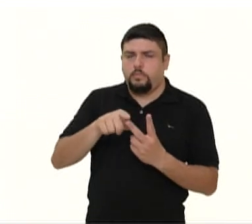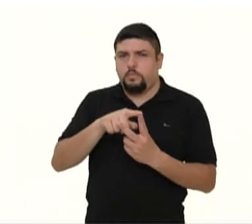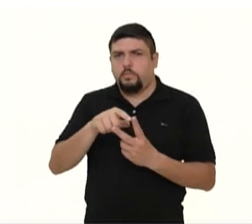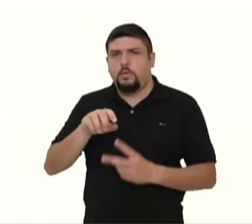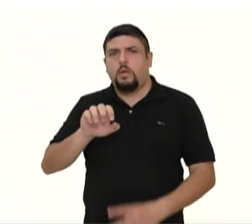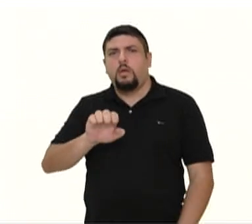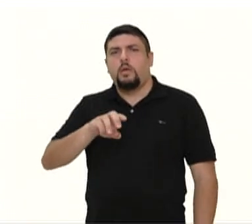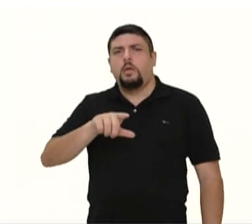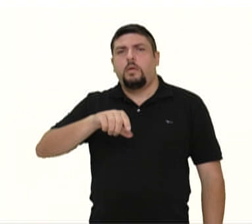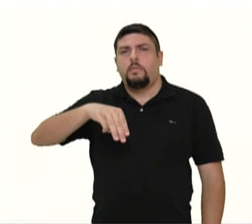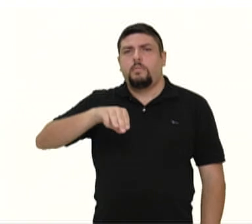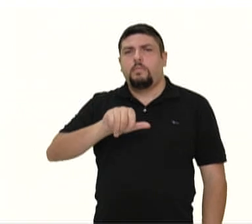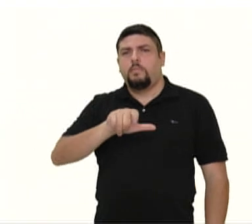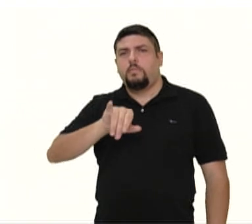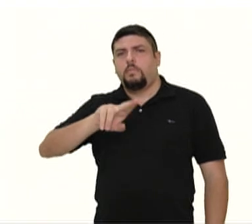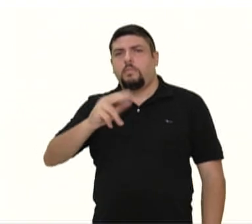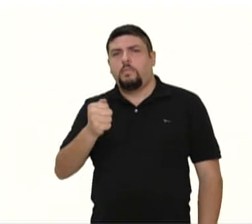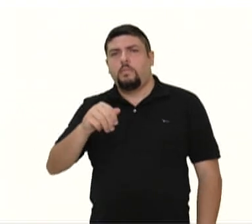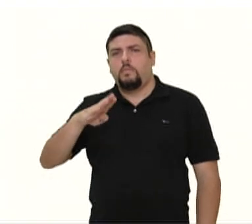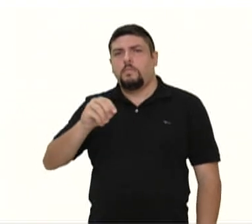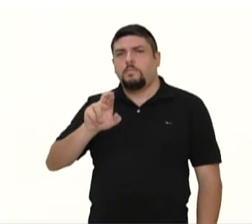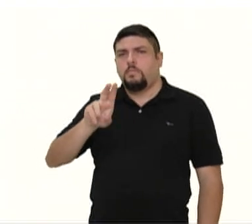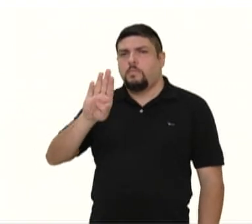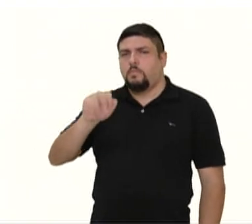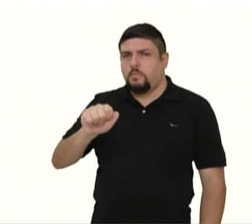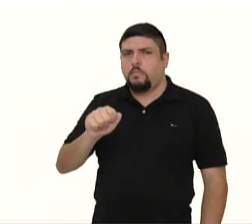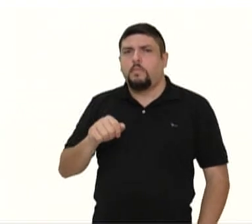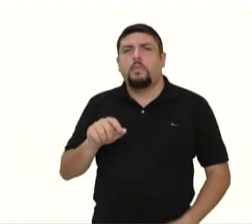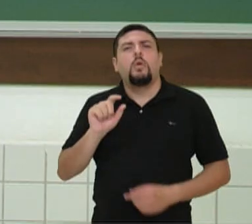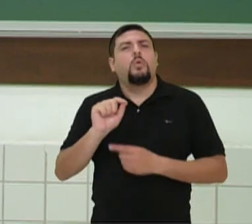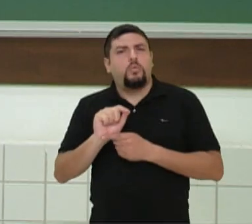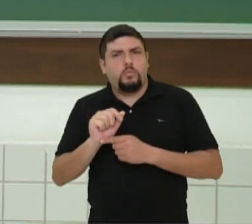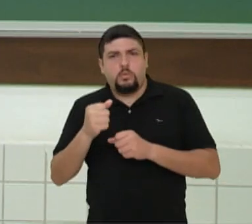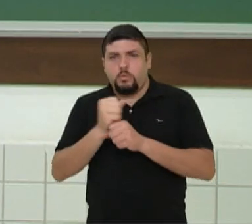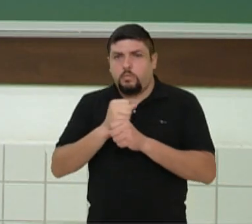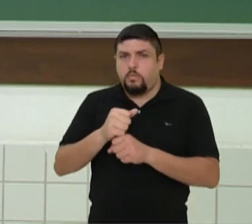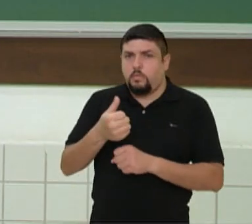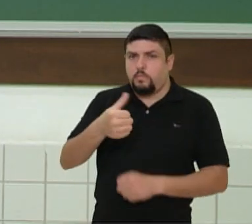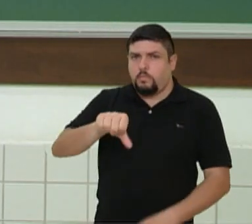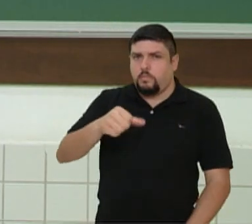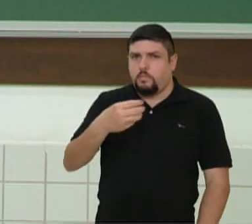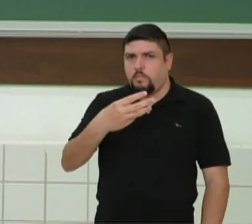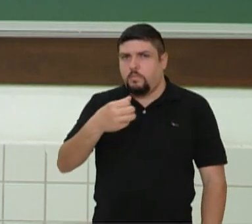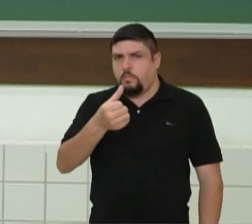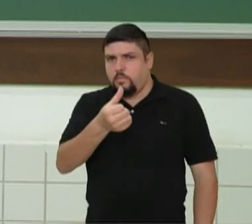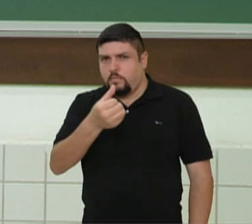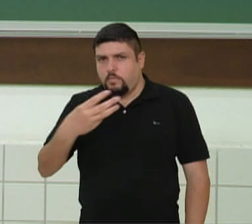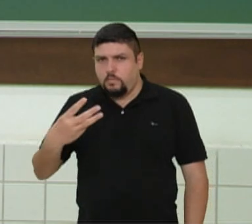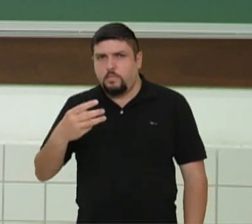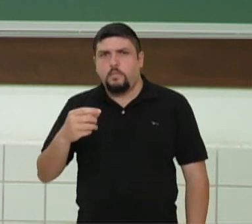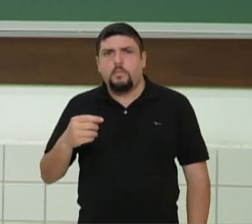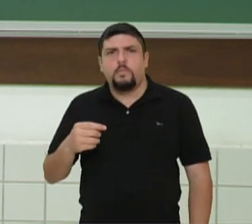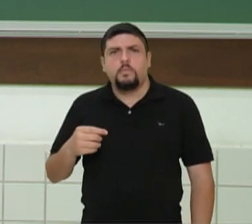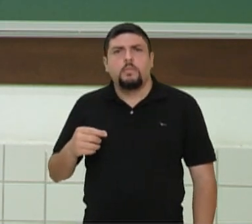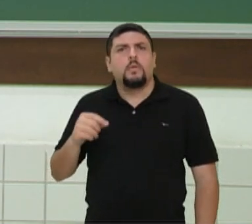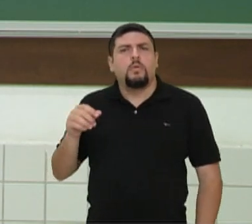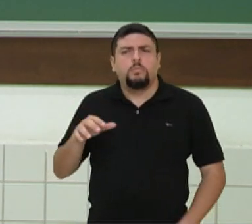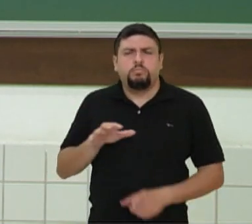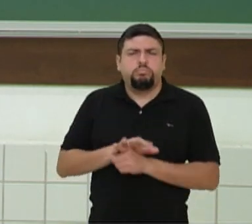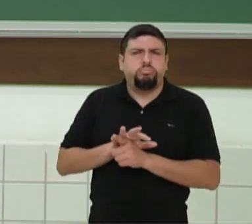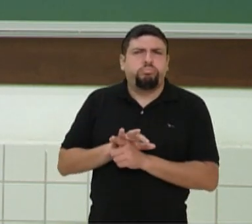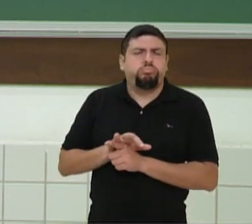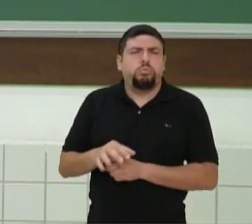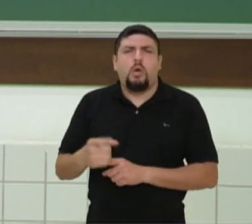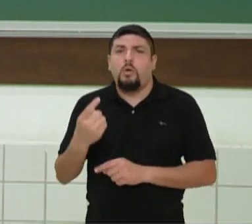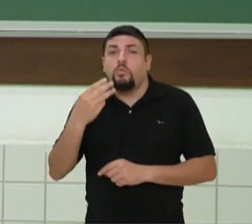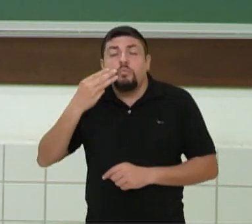Rádio em 1953, numa das maiores manifestações populares que nós já tínhamos visto na nossa história. 1 milhão de fãs votaram nela